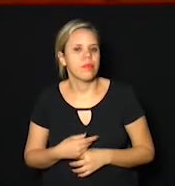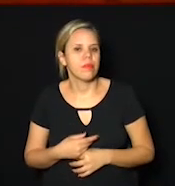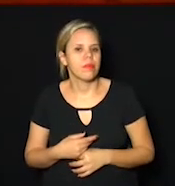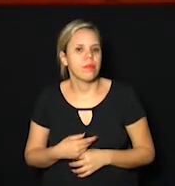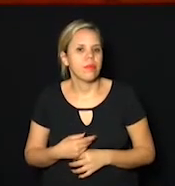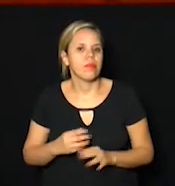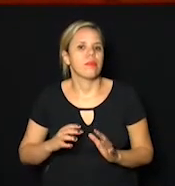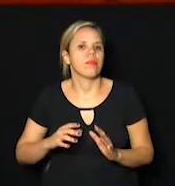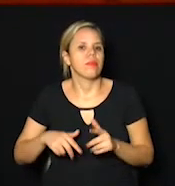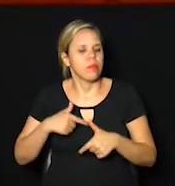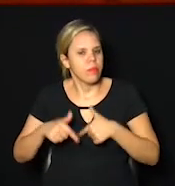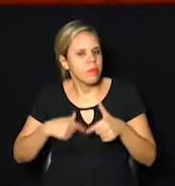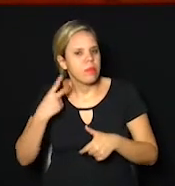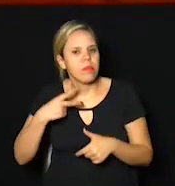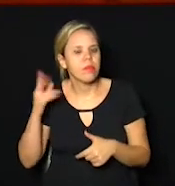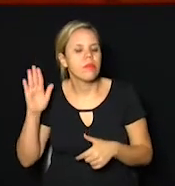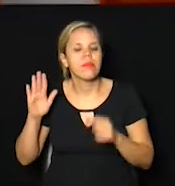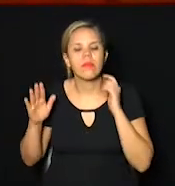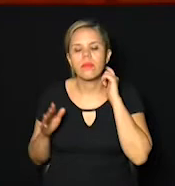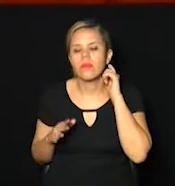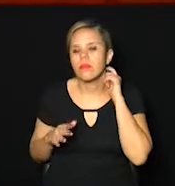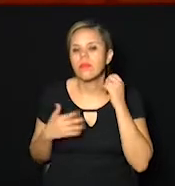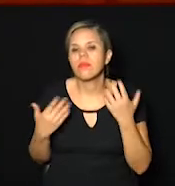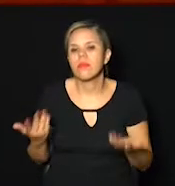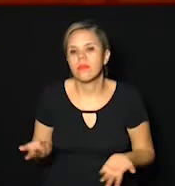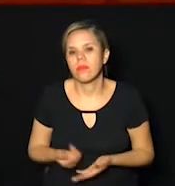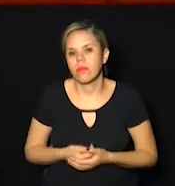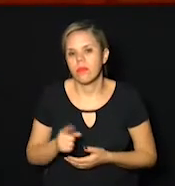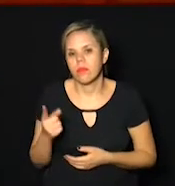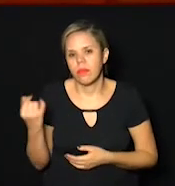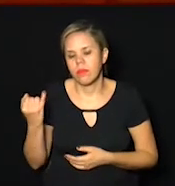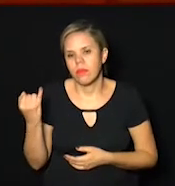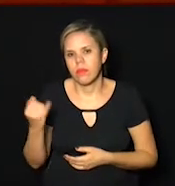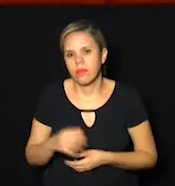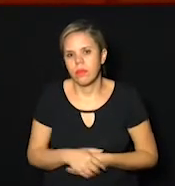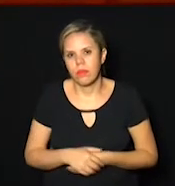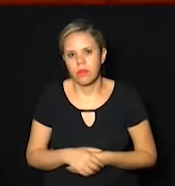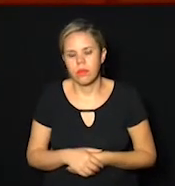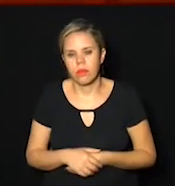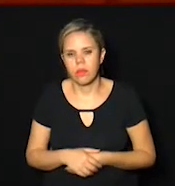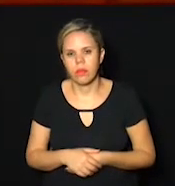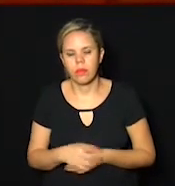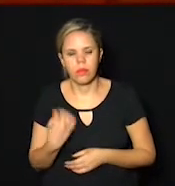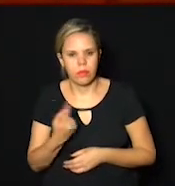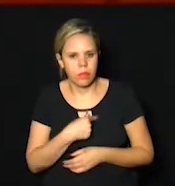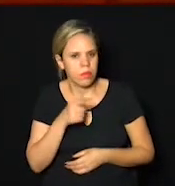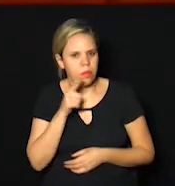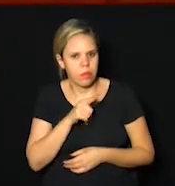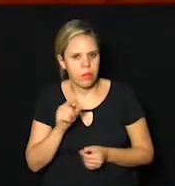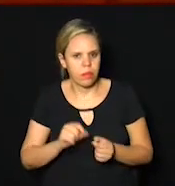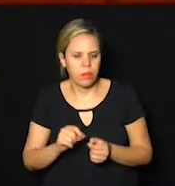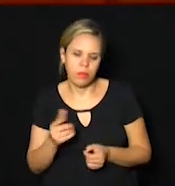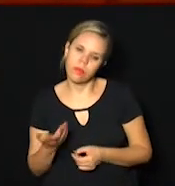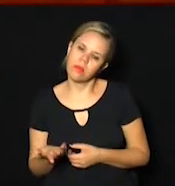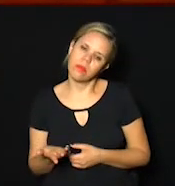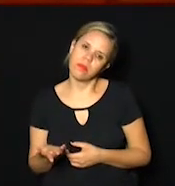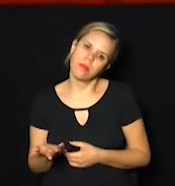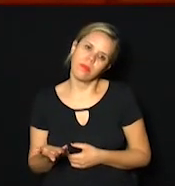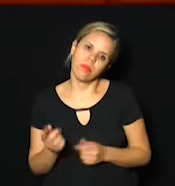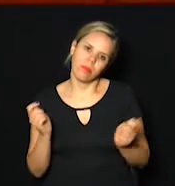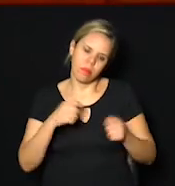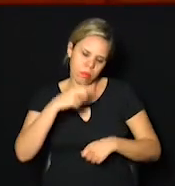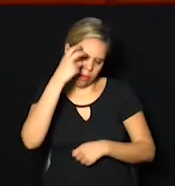para quem vai ser vereador, né? Então, isso é muito importante, gente. Quando a gente consegue fazer isso com